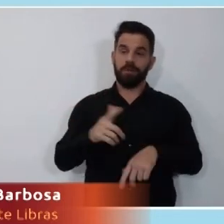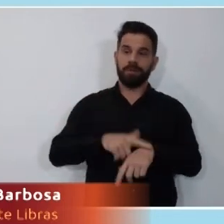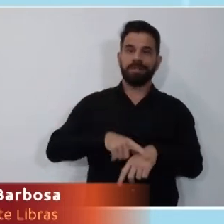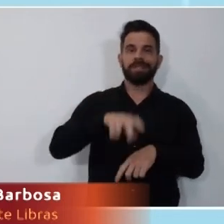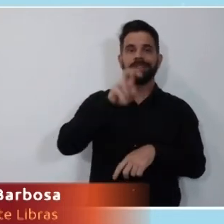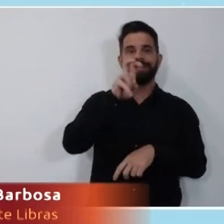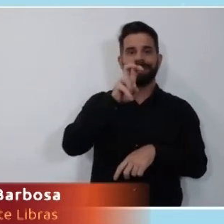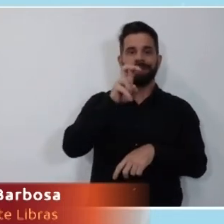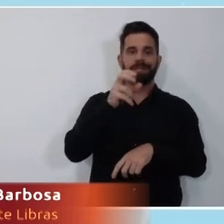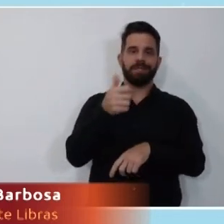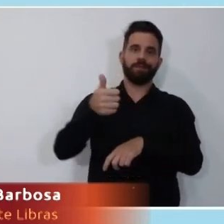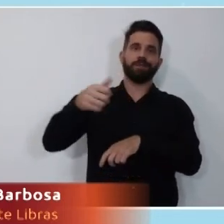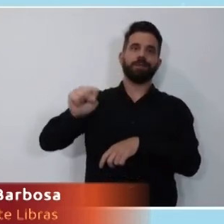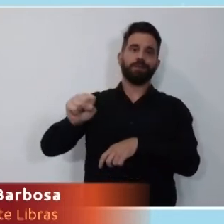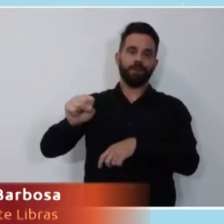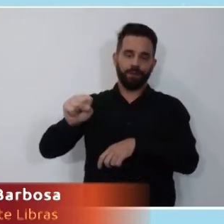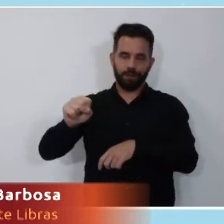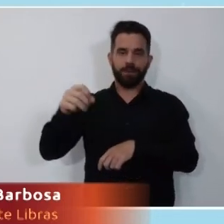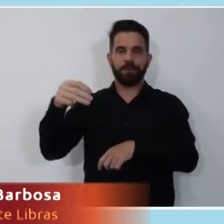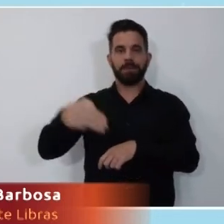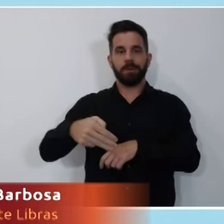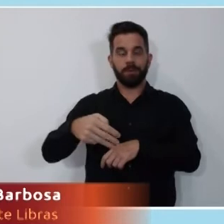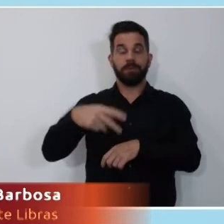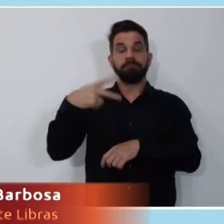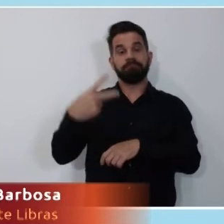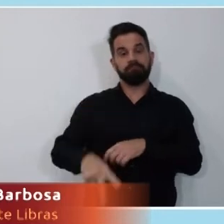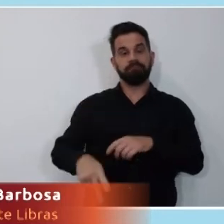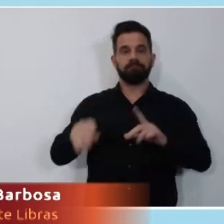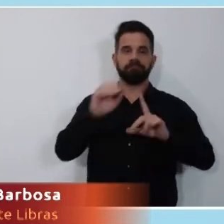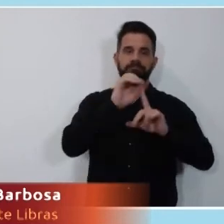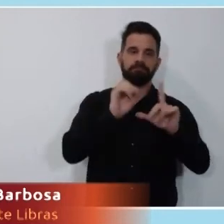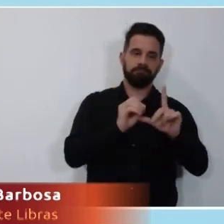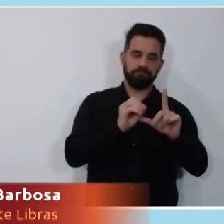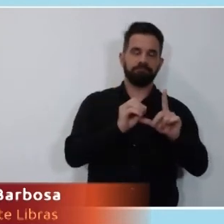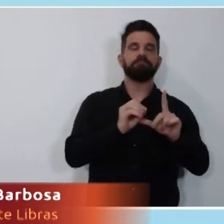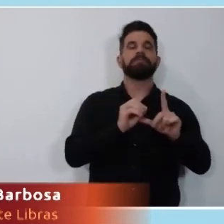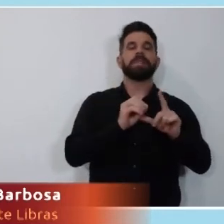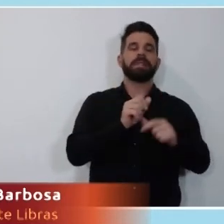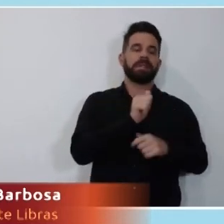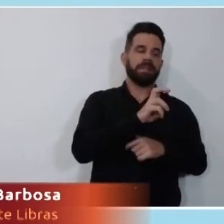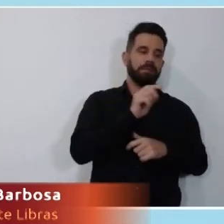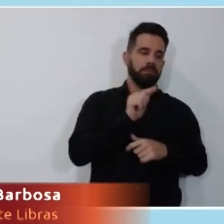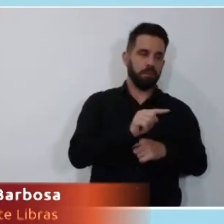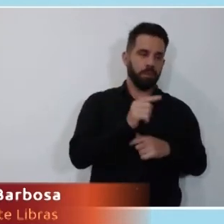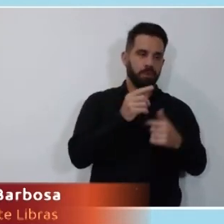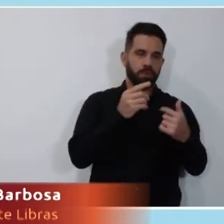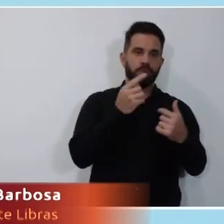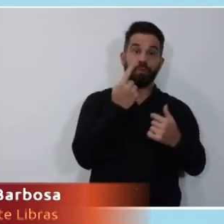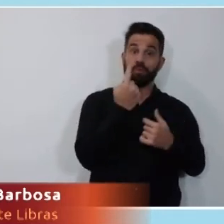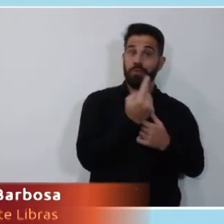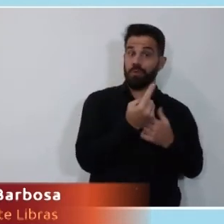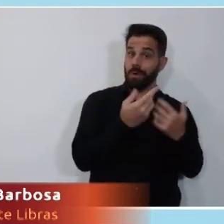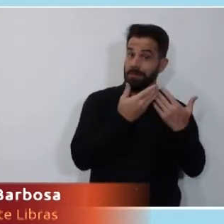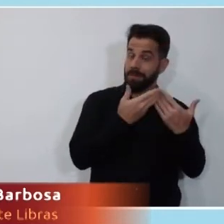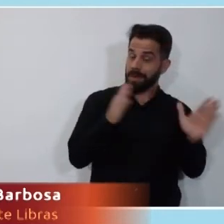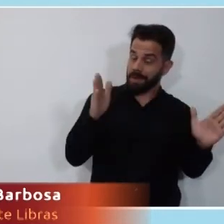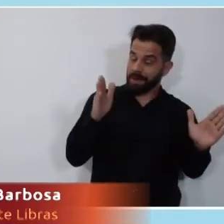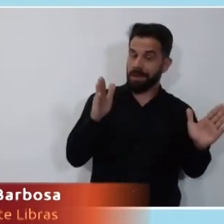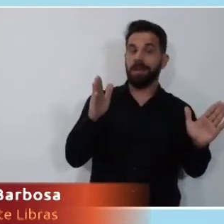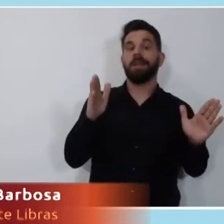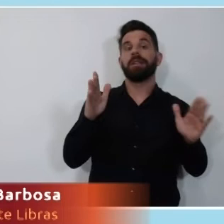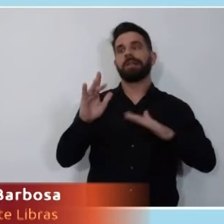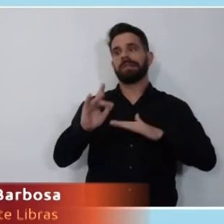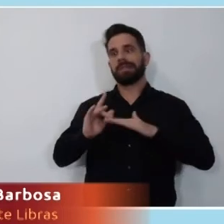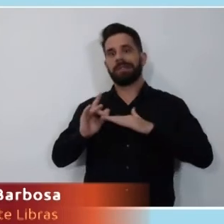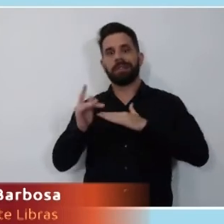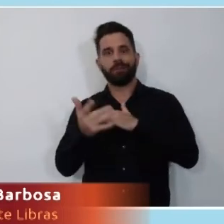5h18. Nós estamos aqui na TV UFG, pelo canal 15.1 do Sinal Aberto, pelas redes sociais. Infelizmente, nós